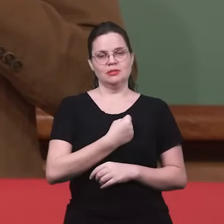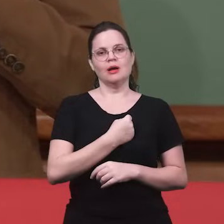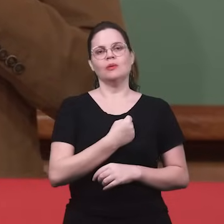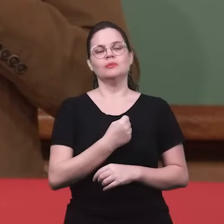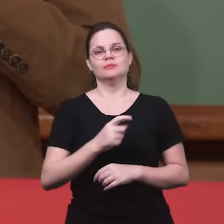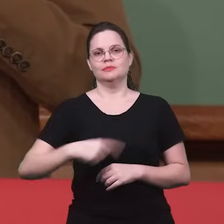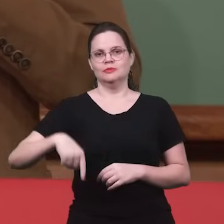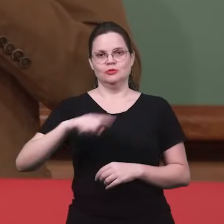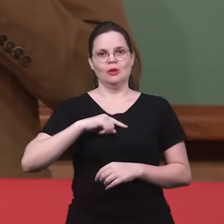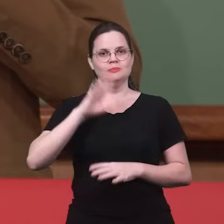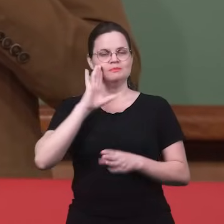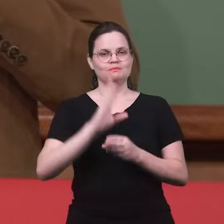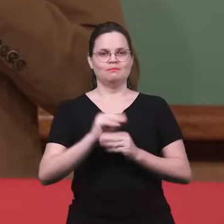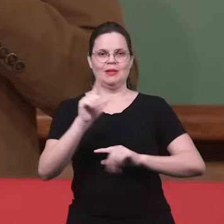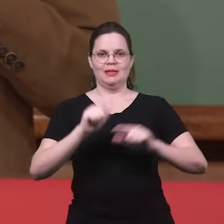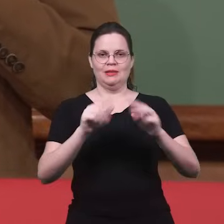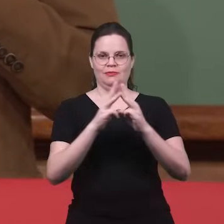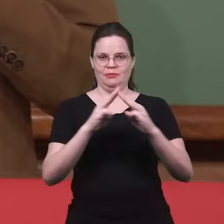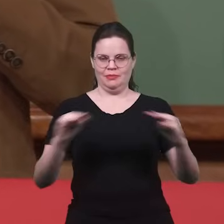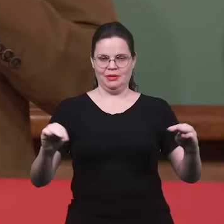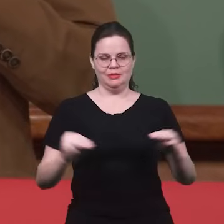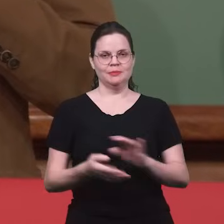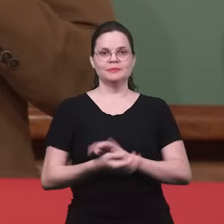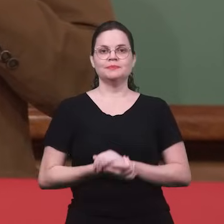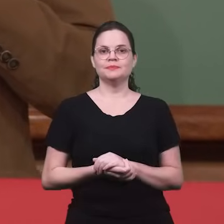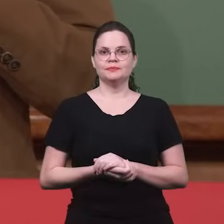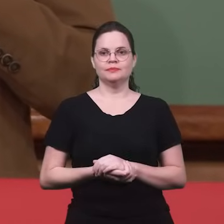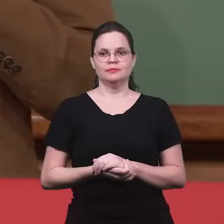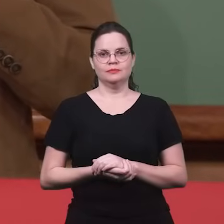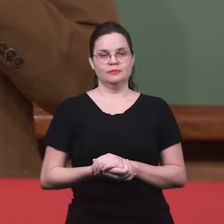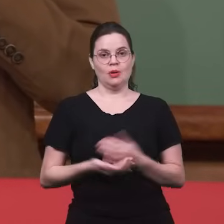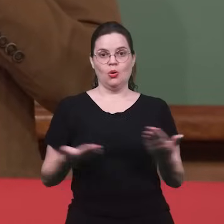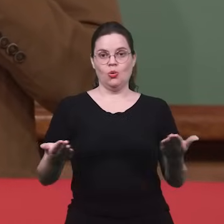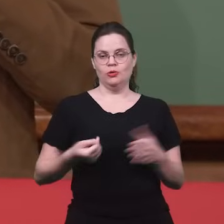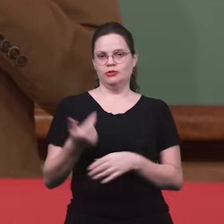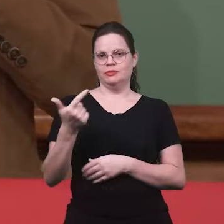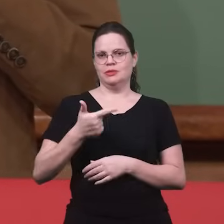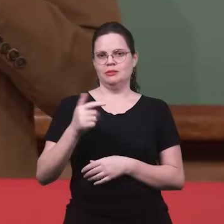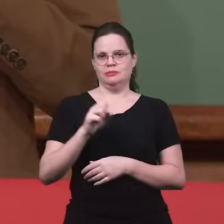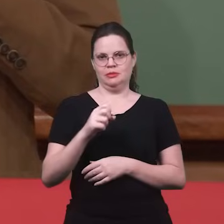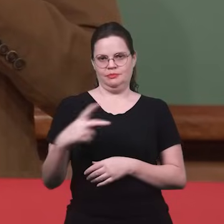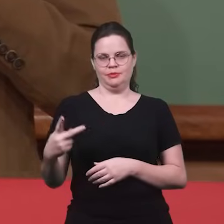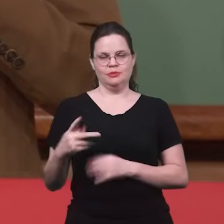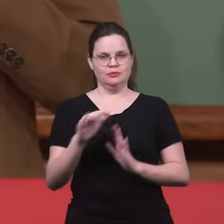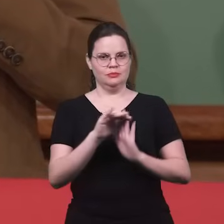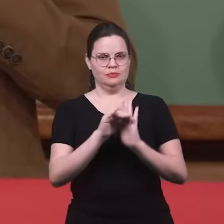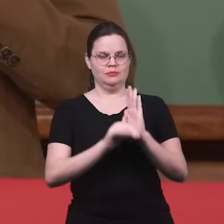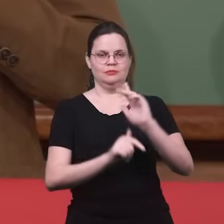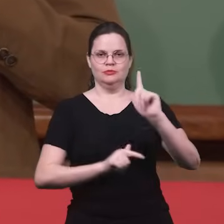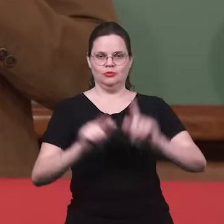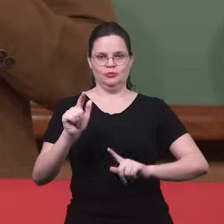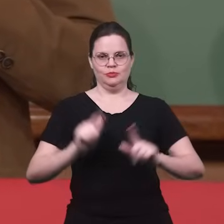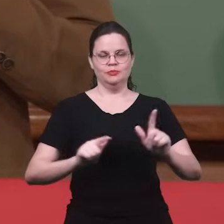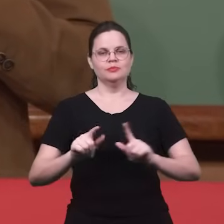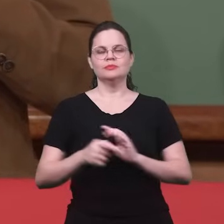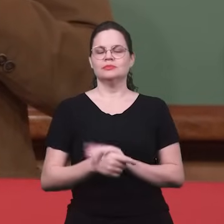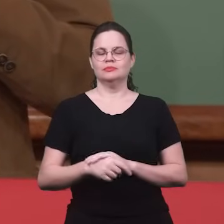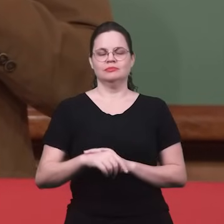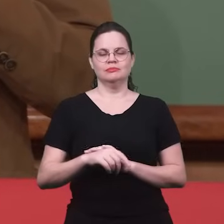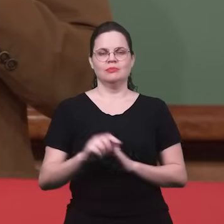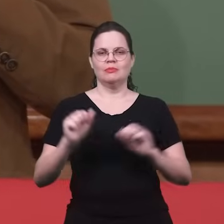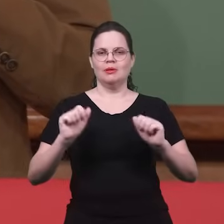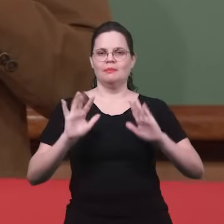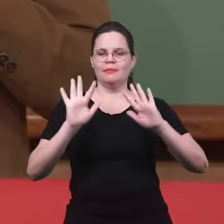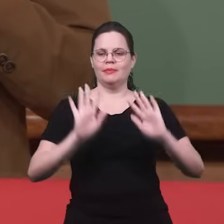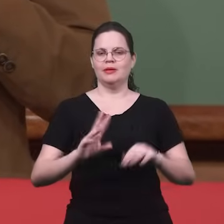de televisão, o programa Salvação. Este é o segundo episódio deste programa que tem sido uma